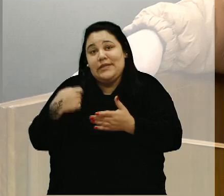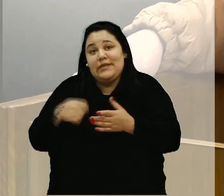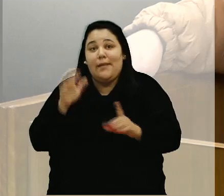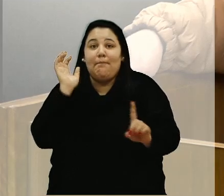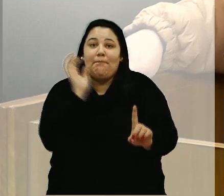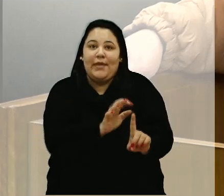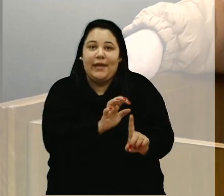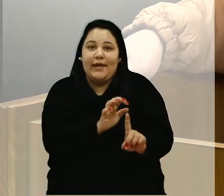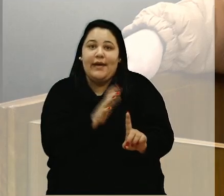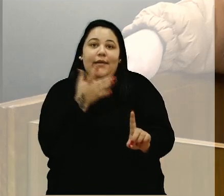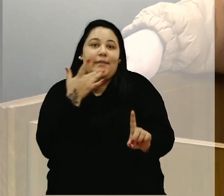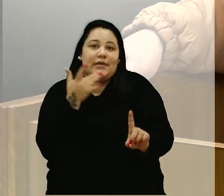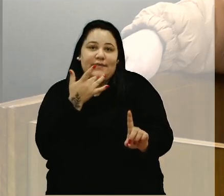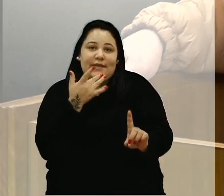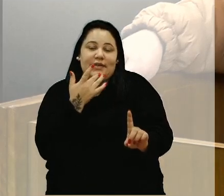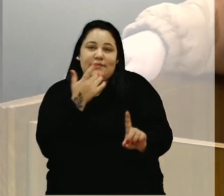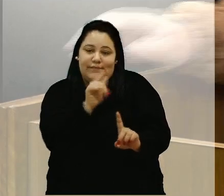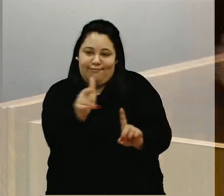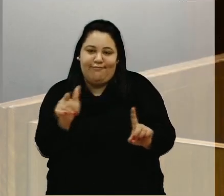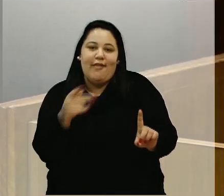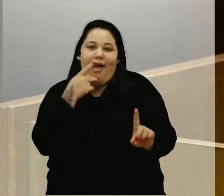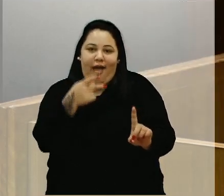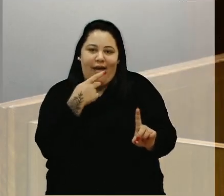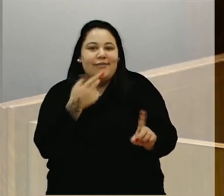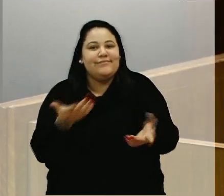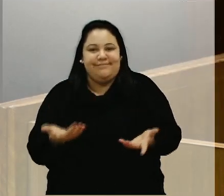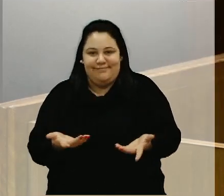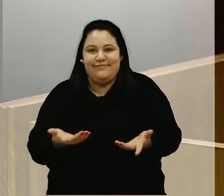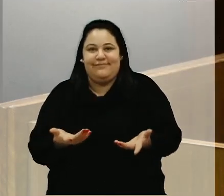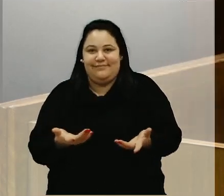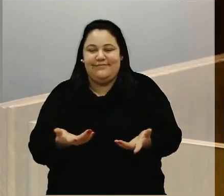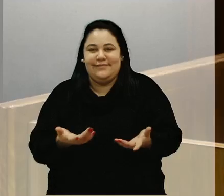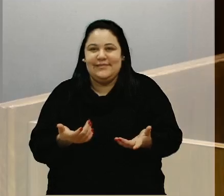dos outros do que produzir. Mas isso remete a